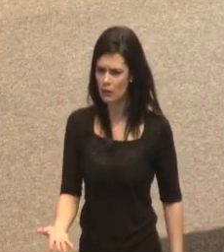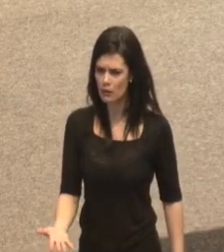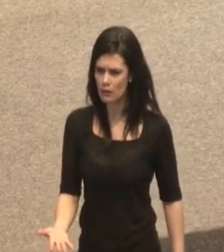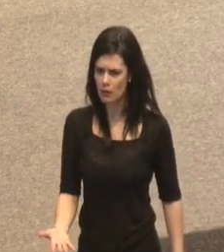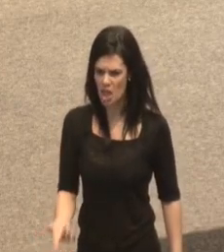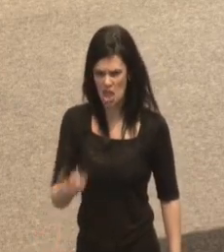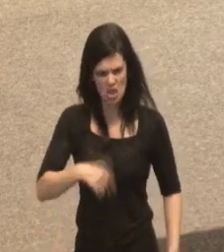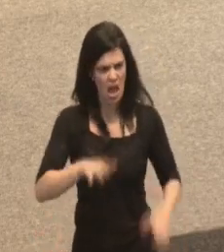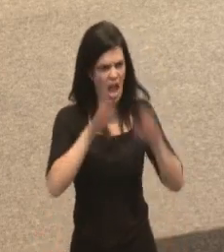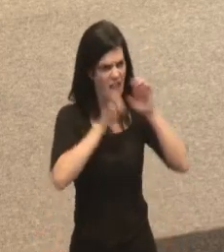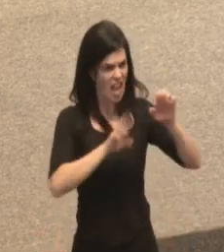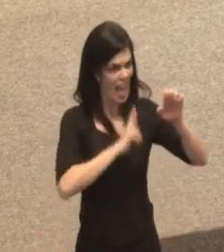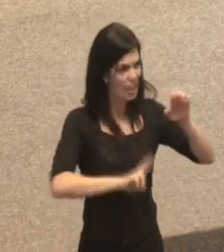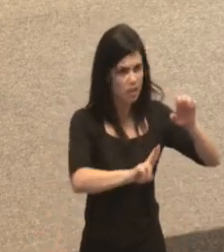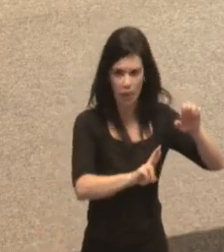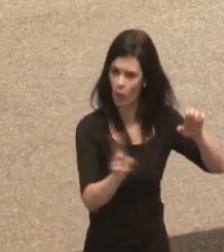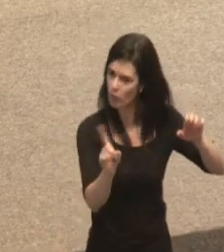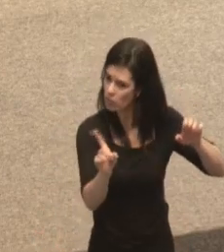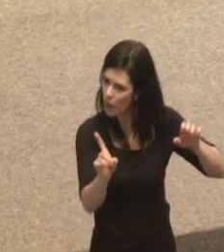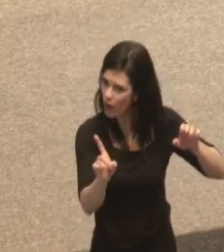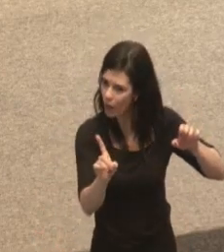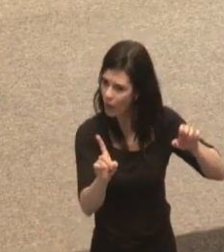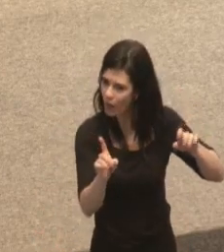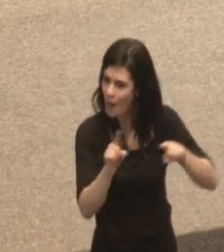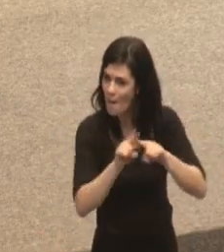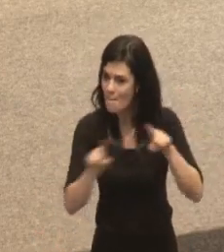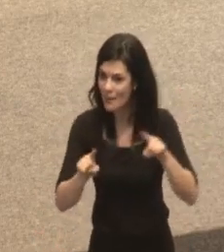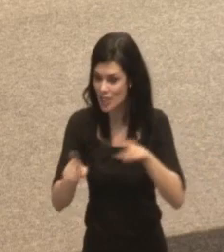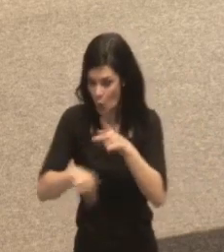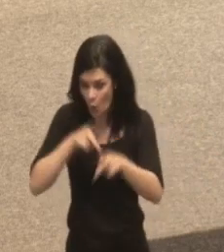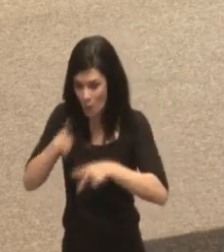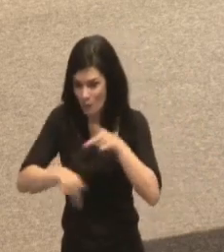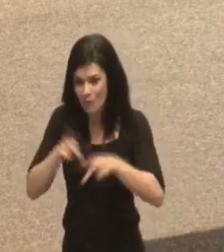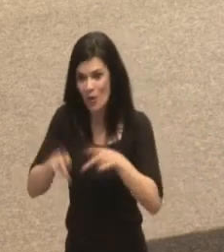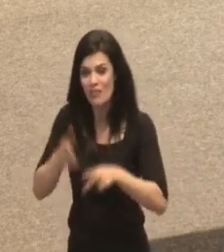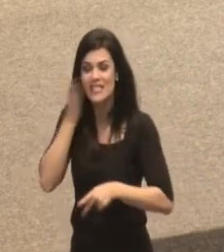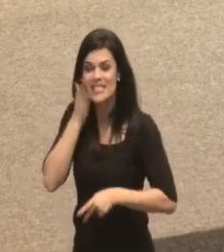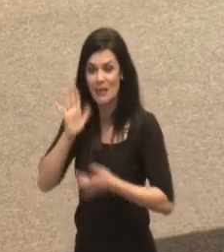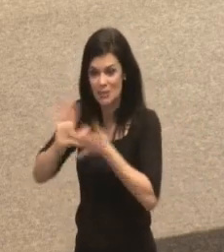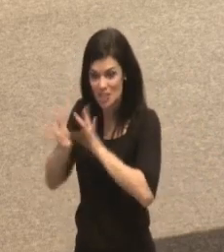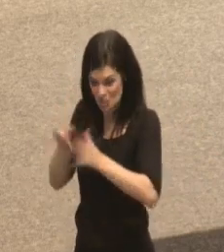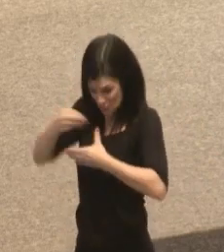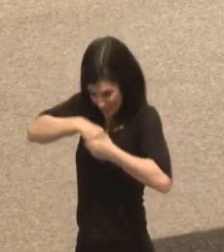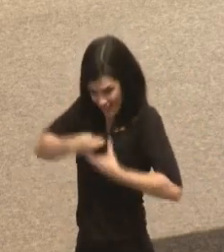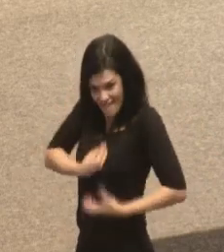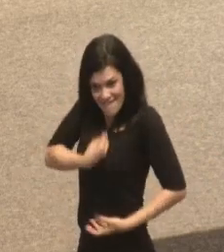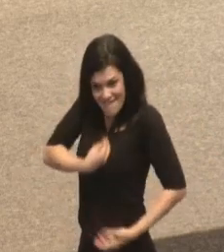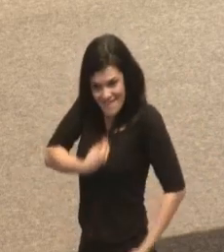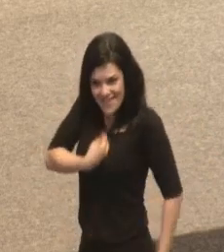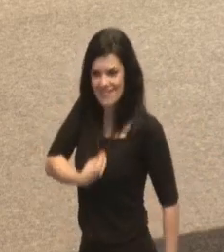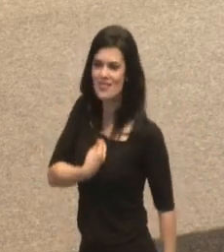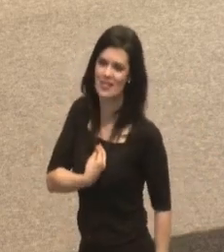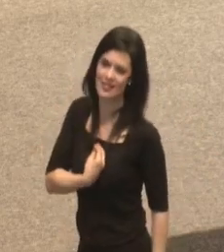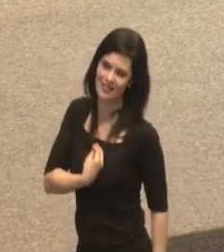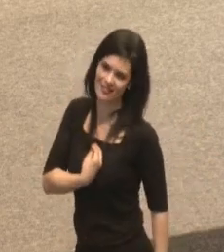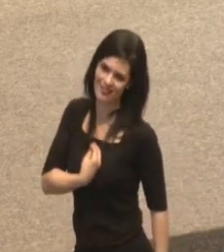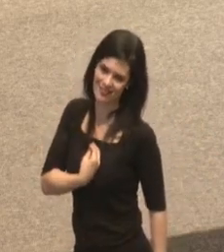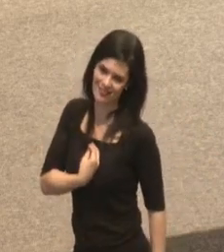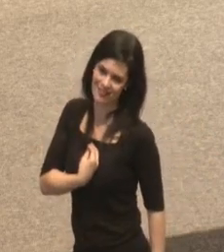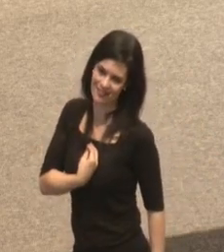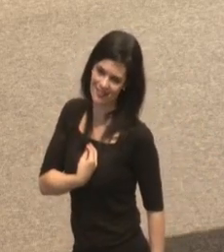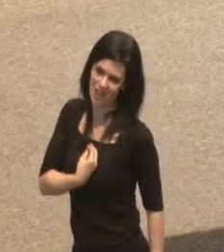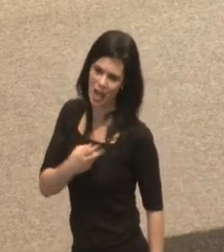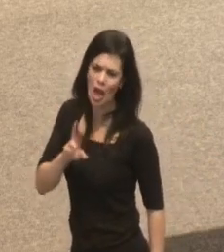uma religião, mas um povo que vive a essência de Cristo Jesus na sua vida e da sua palavra. Não é